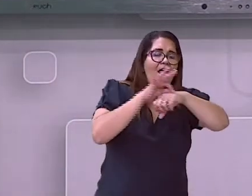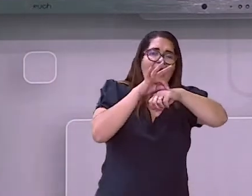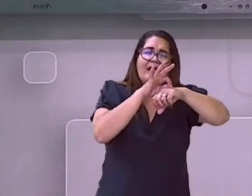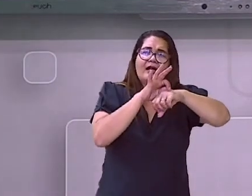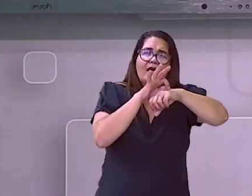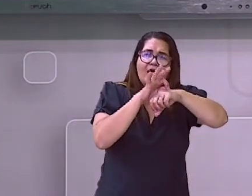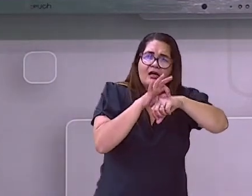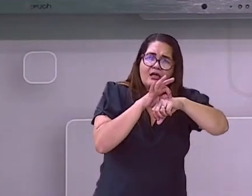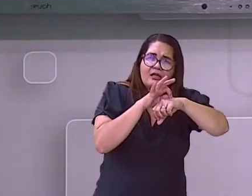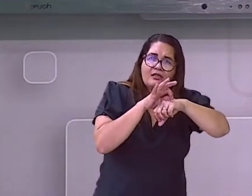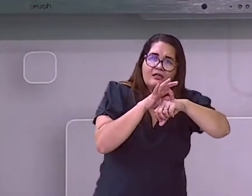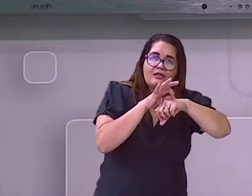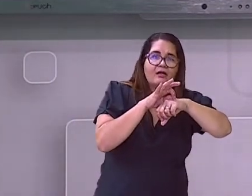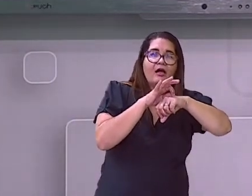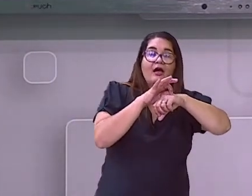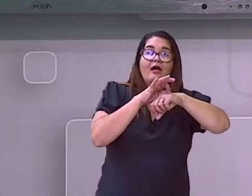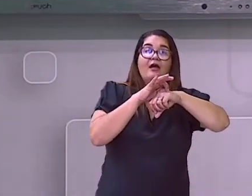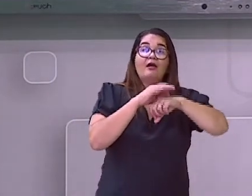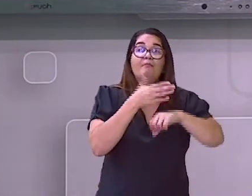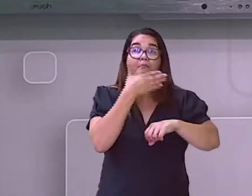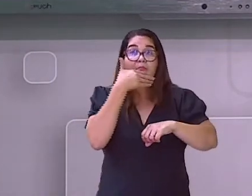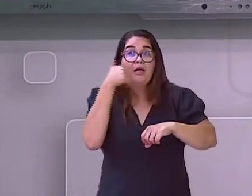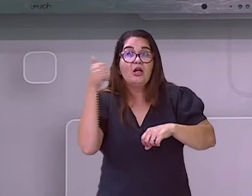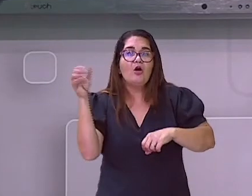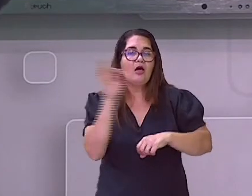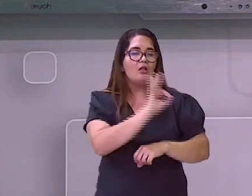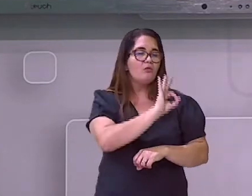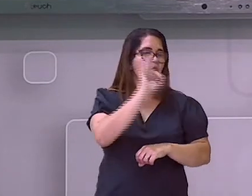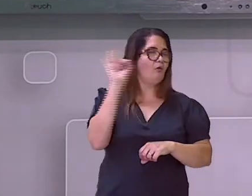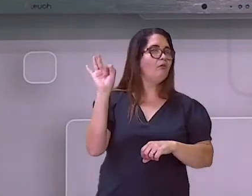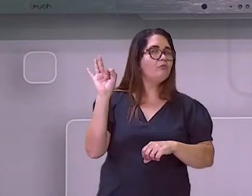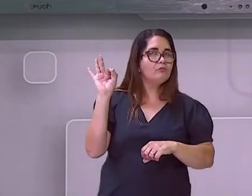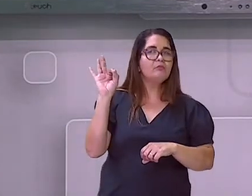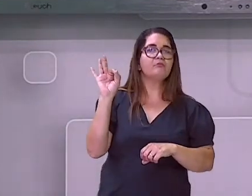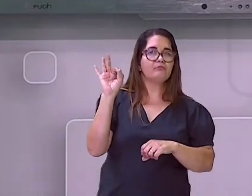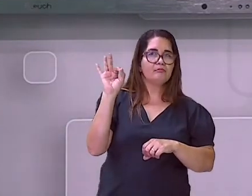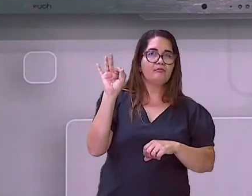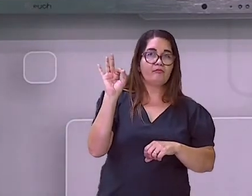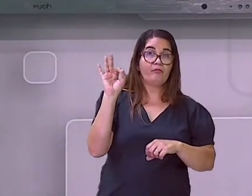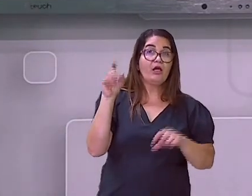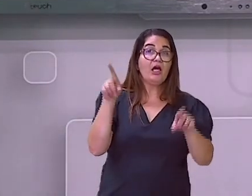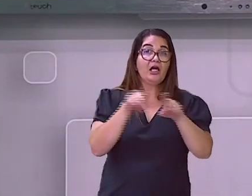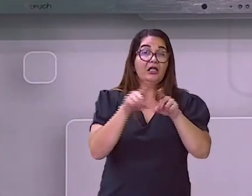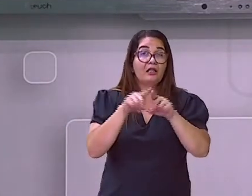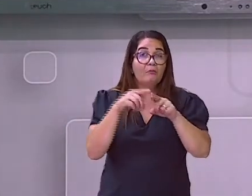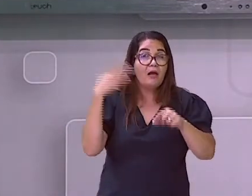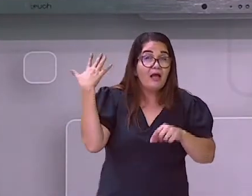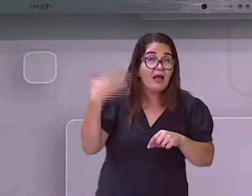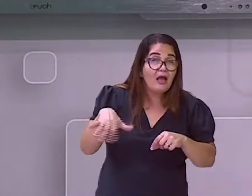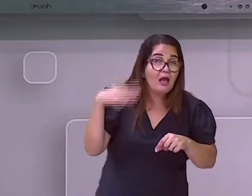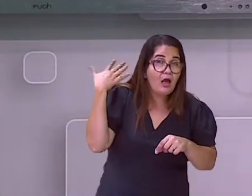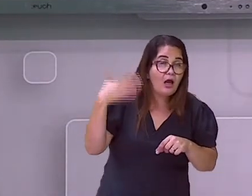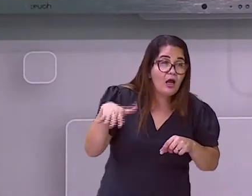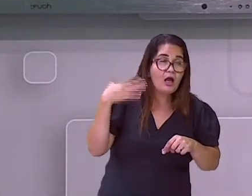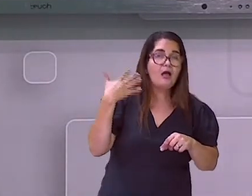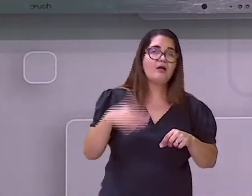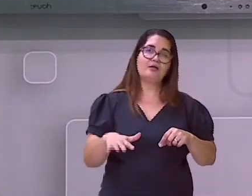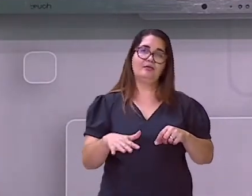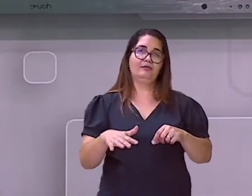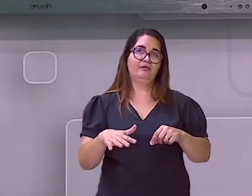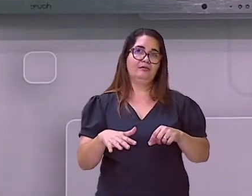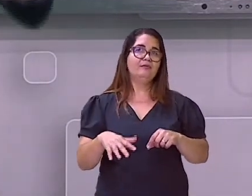Você criou muito mais gado, ele deu resultado muito